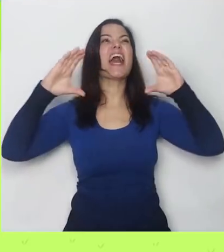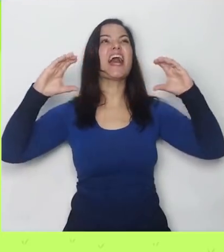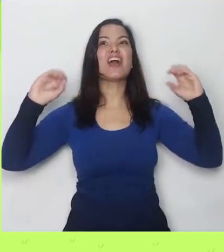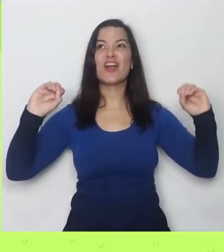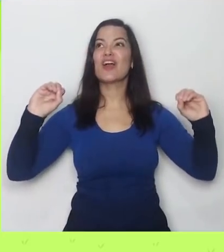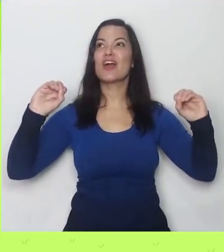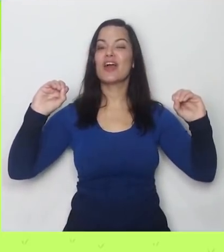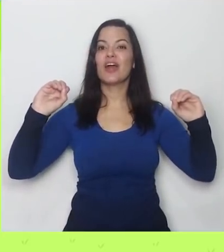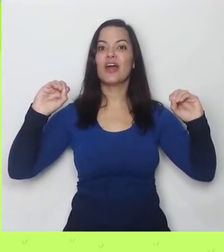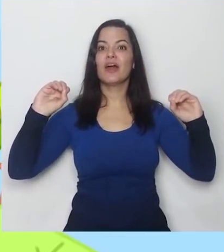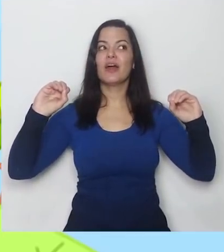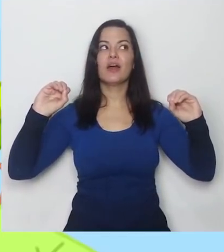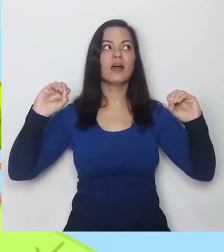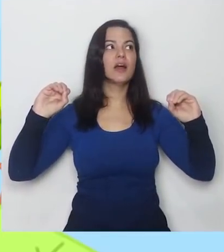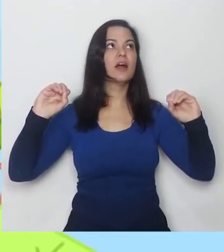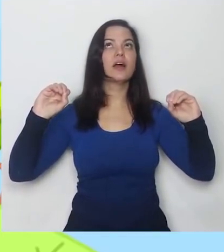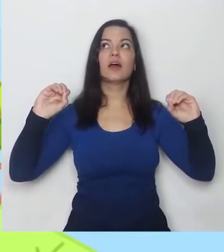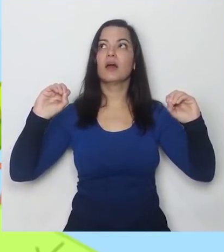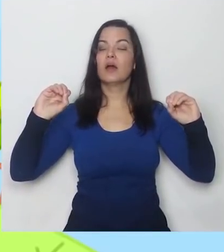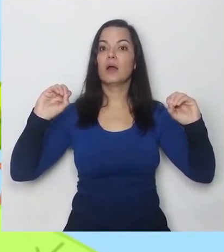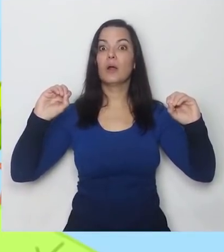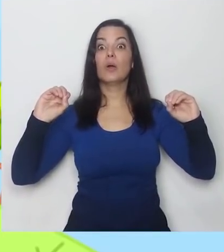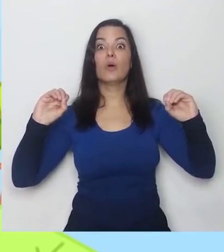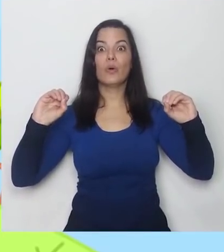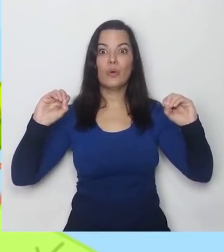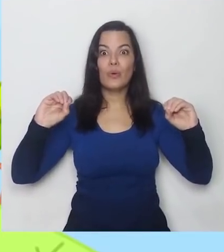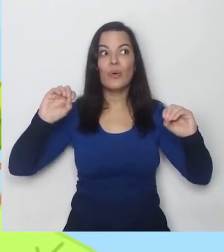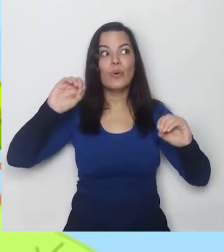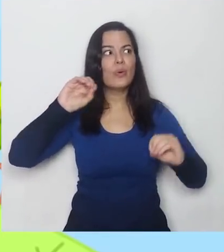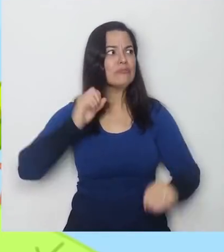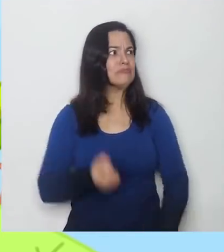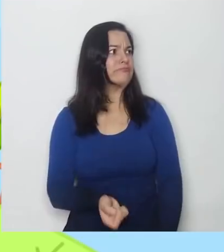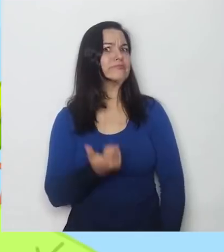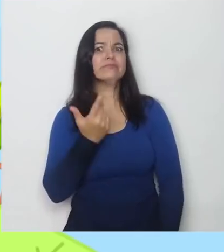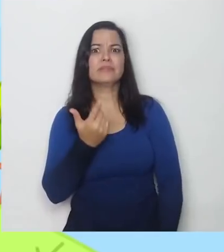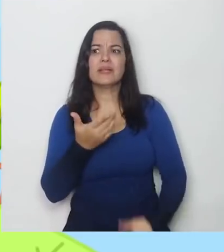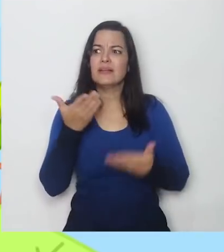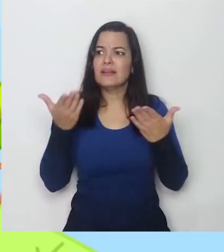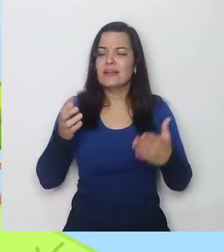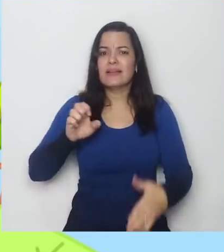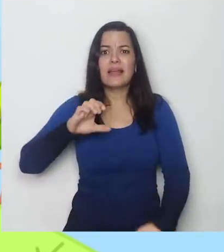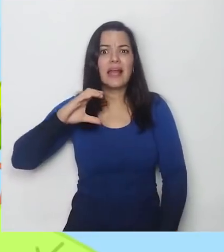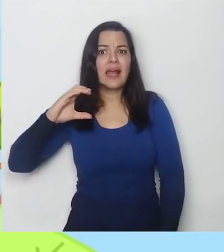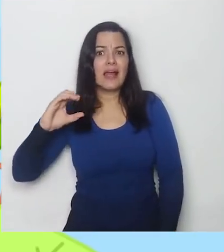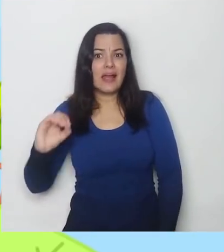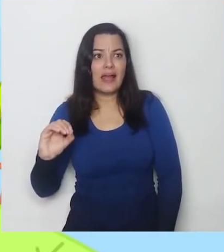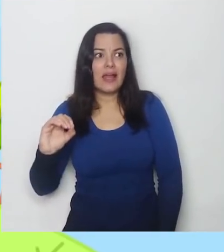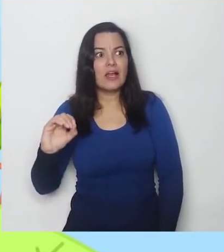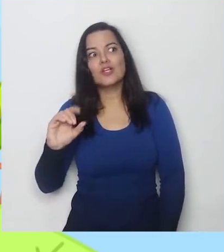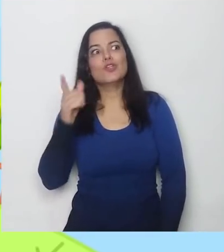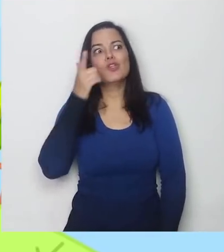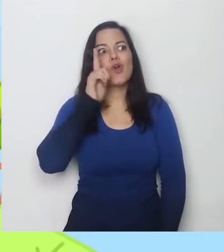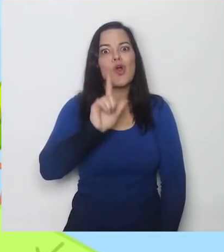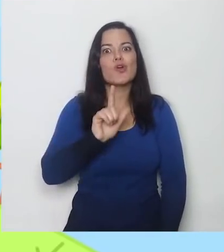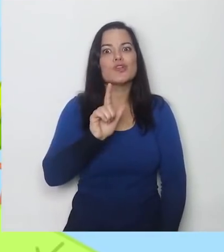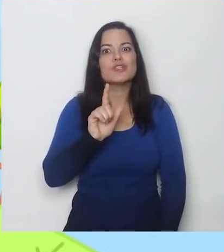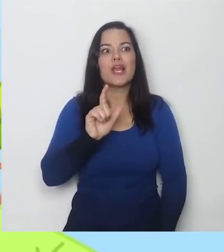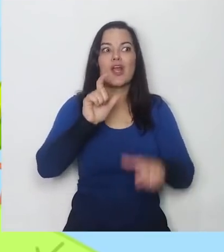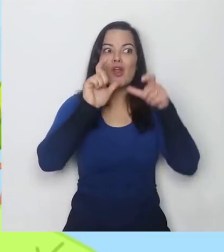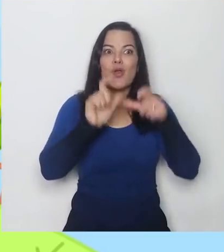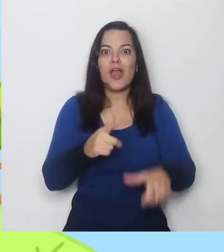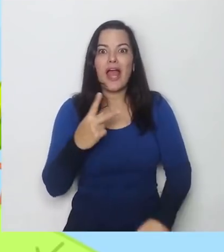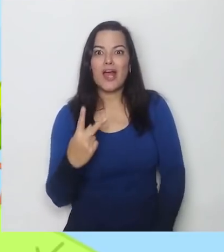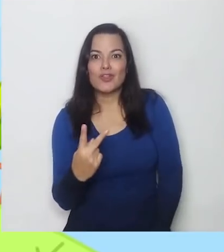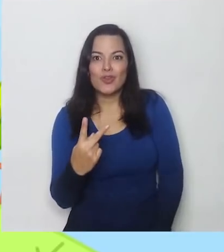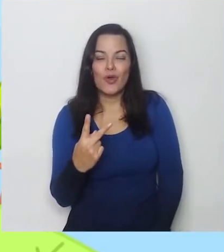Eco! Isso é muito estranho. Esse Eco não pode estar aqui e ali e nem imitar a gente